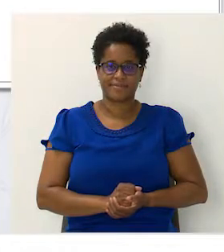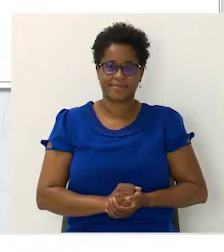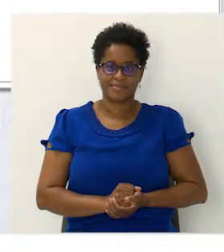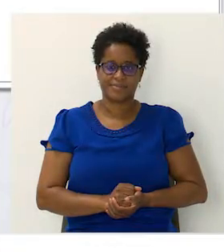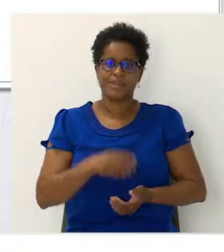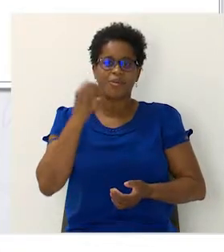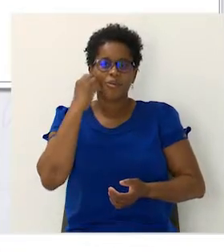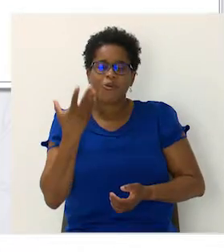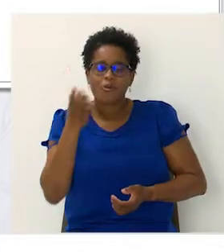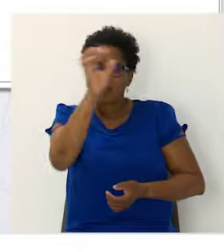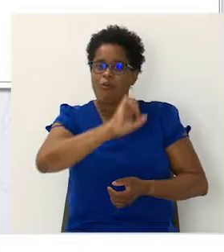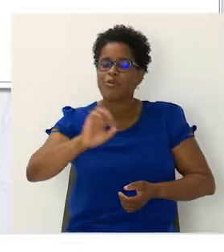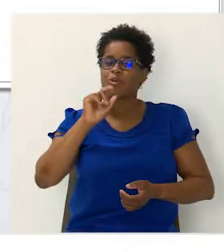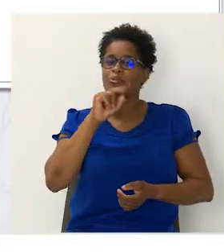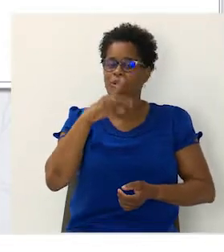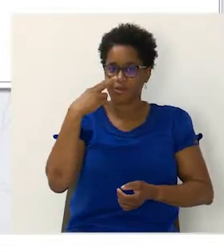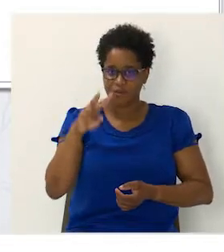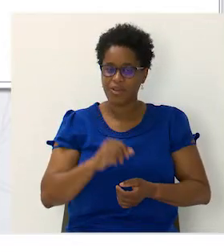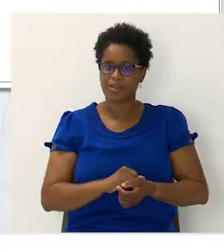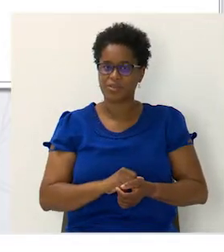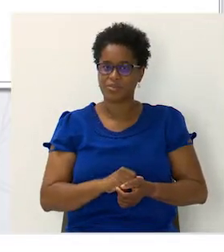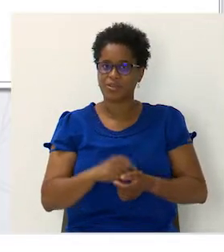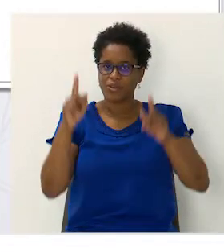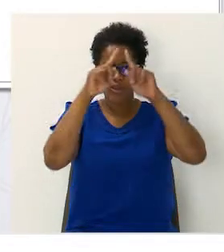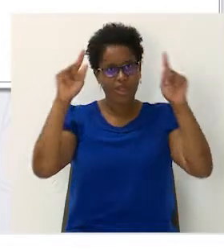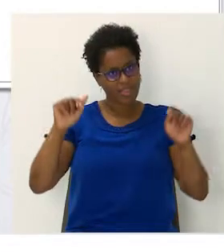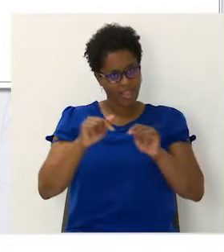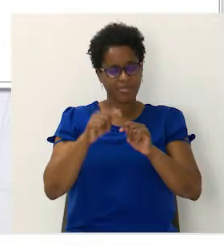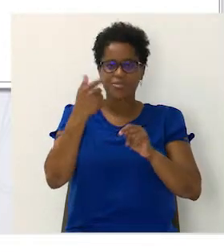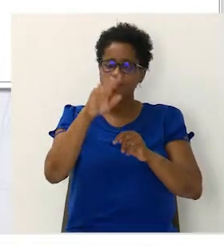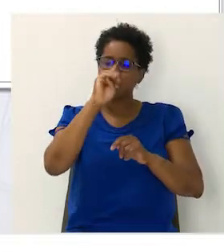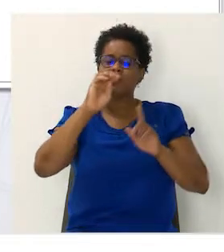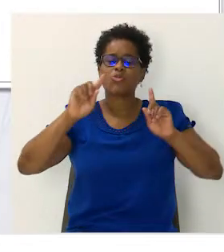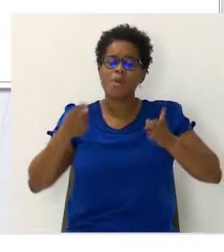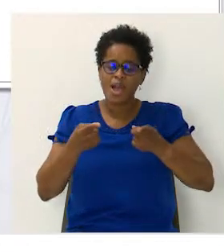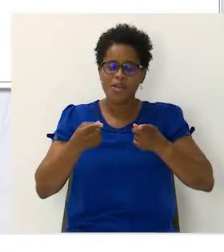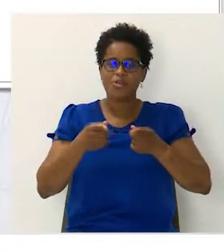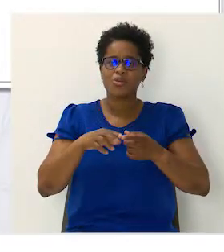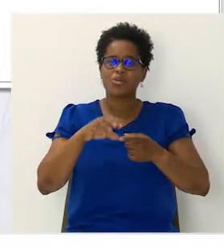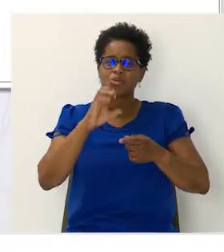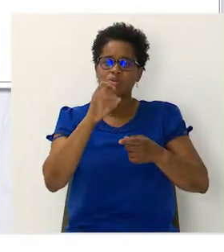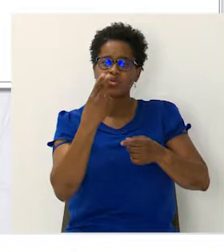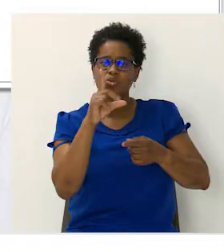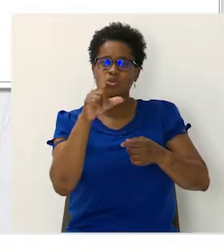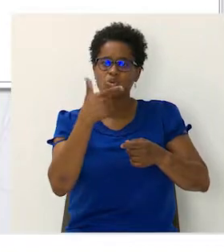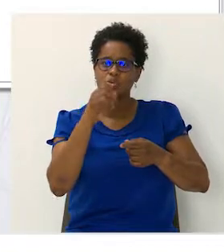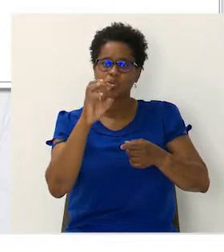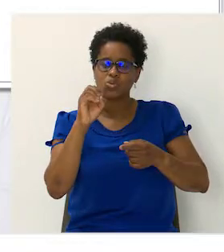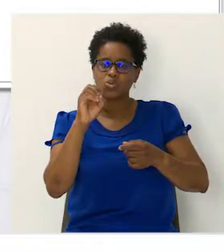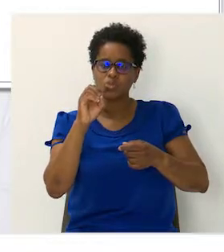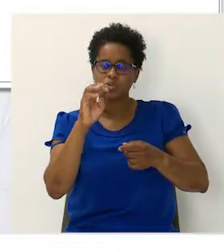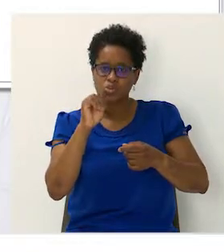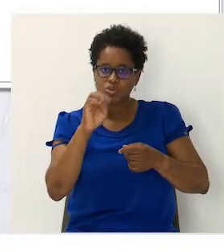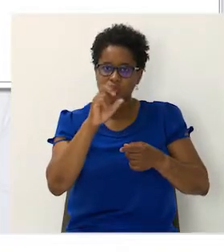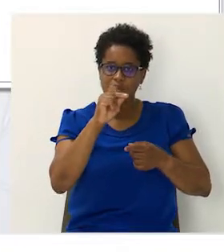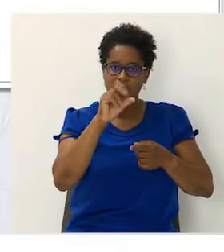Como podem ver ou ler na tela, temos como sumário os cultos agrários